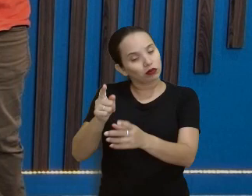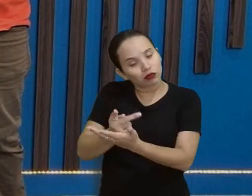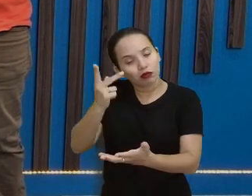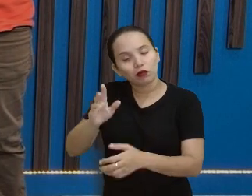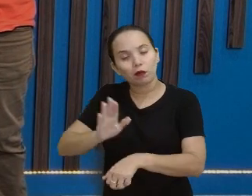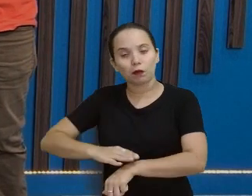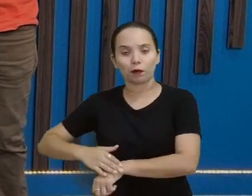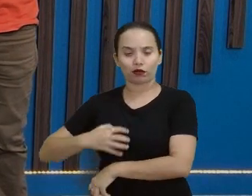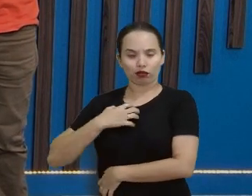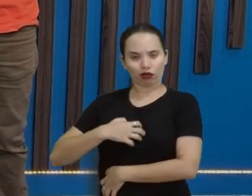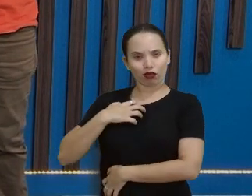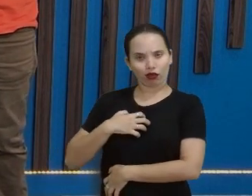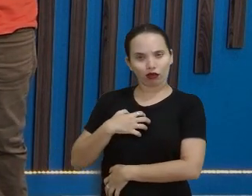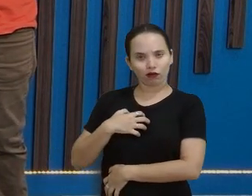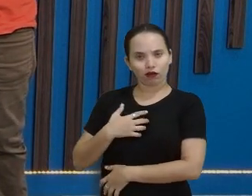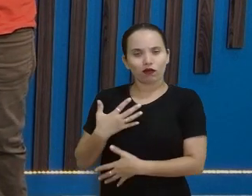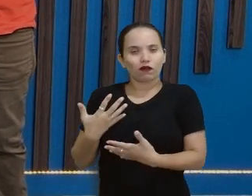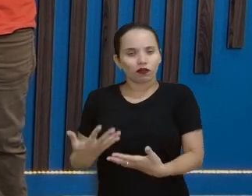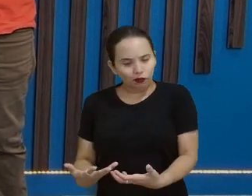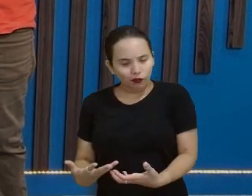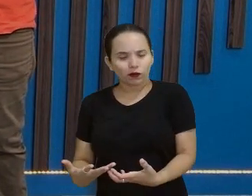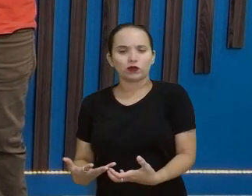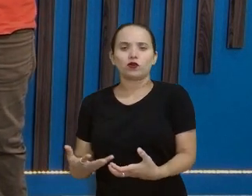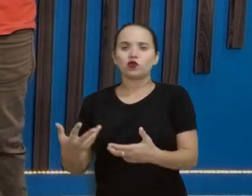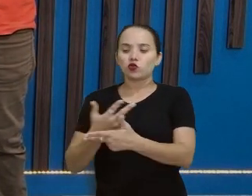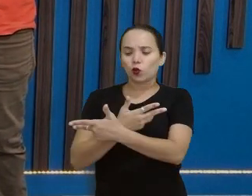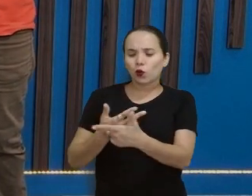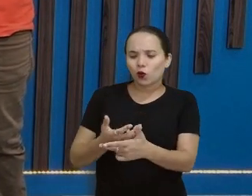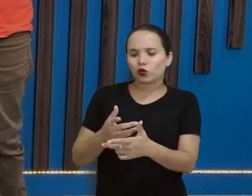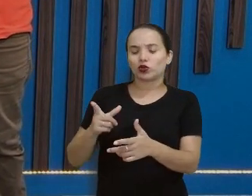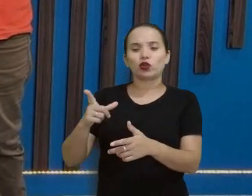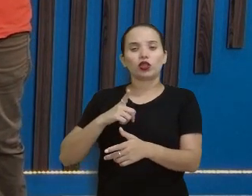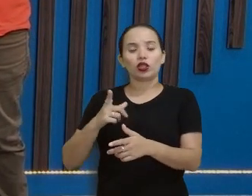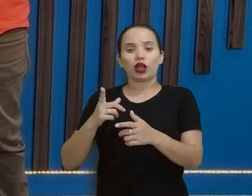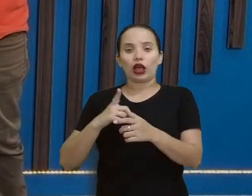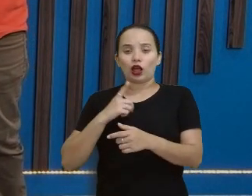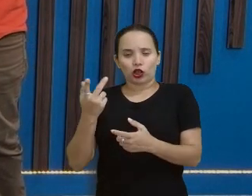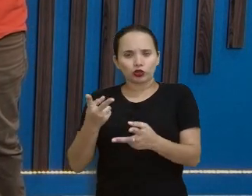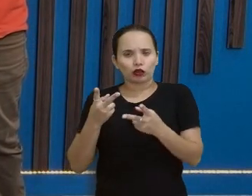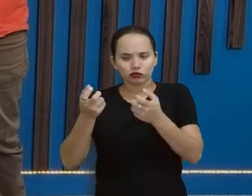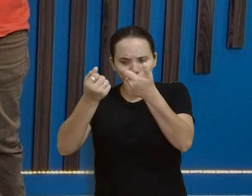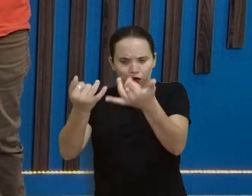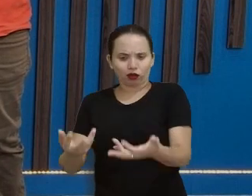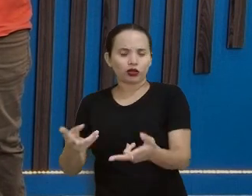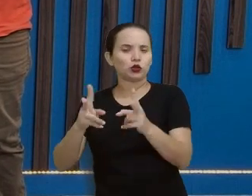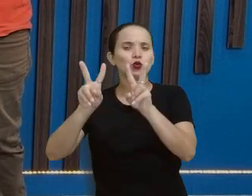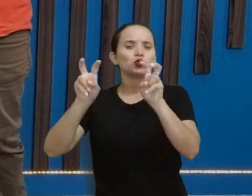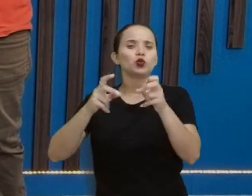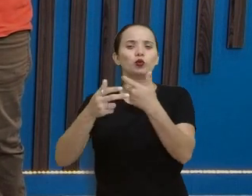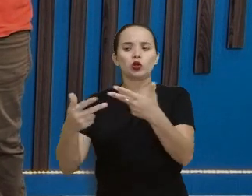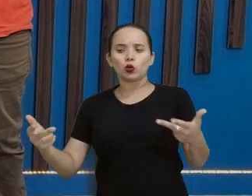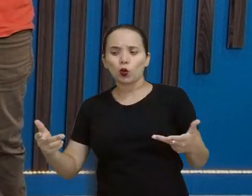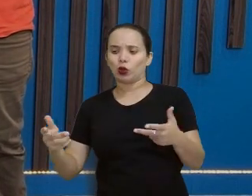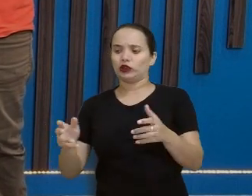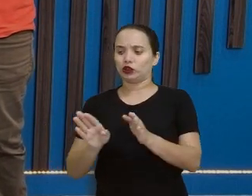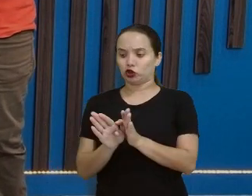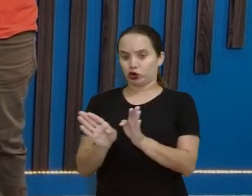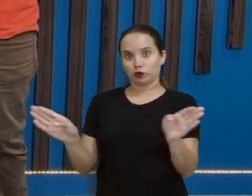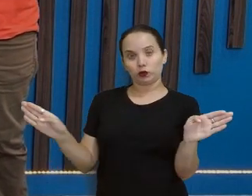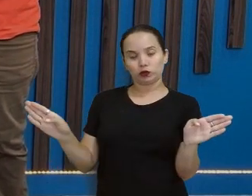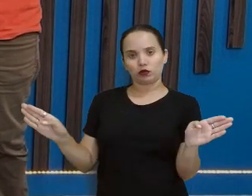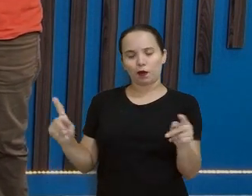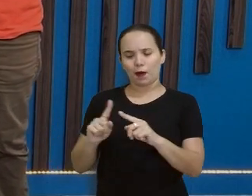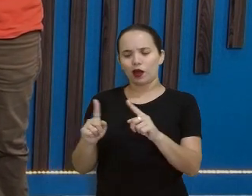em todos esses momentos, né, a gente está falando de coisas extremas assim, porque fica mais nítido, né? Mas a maior parte do tempo a gente vive no